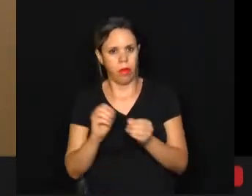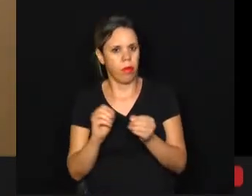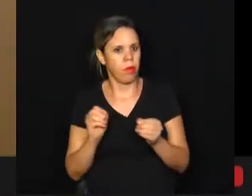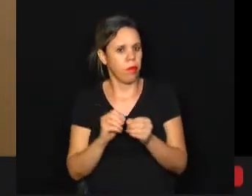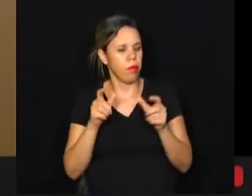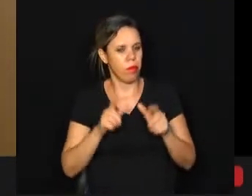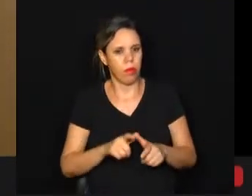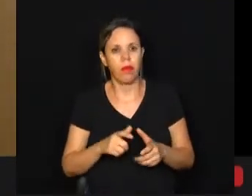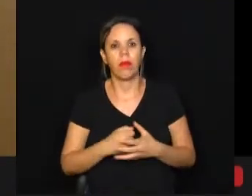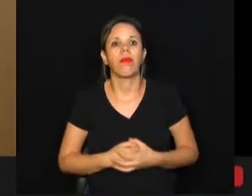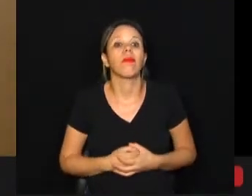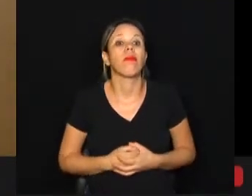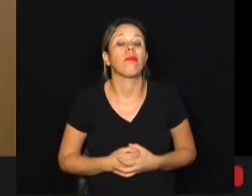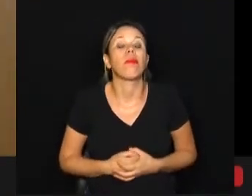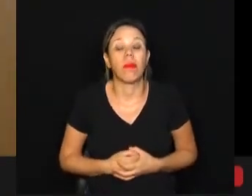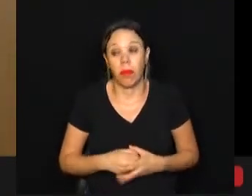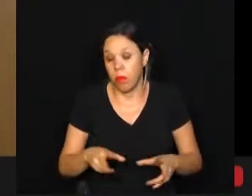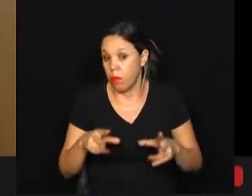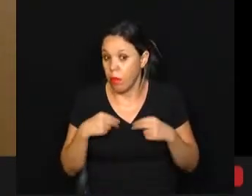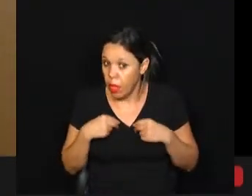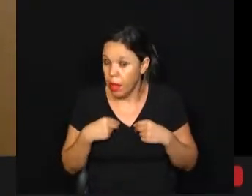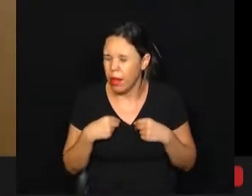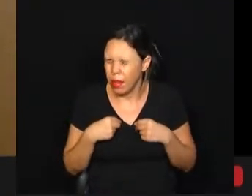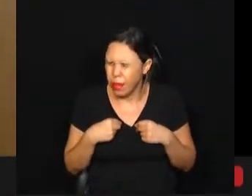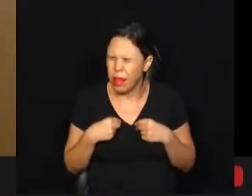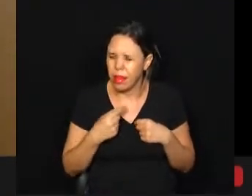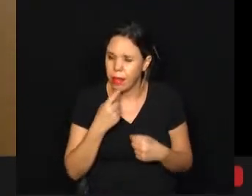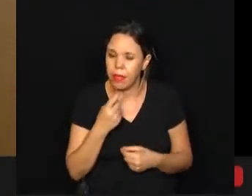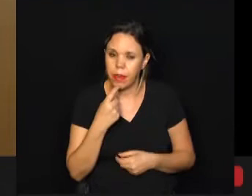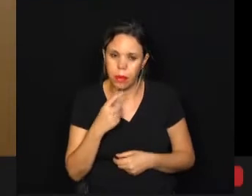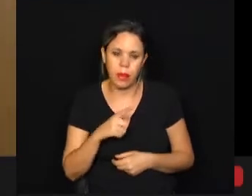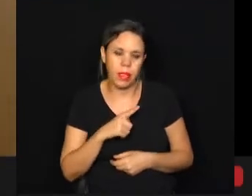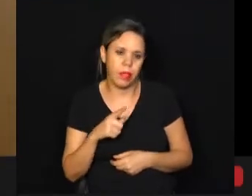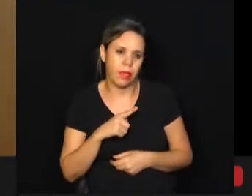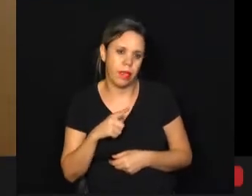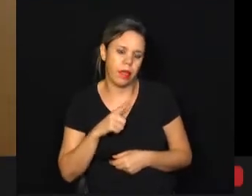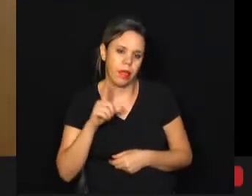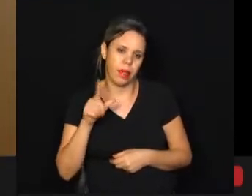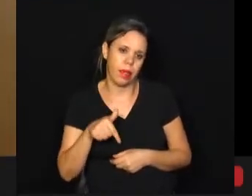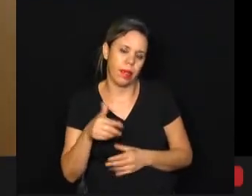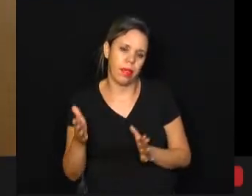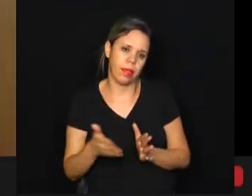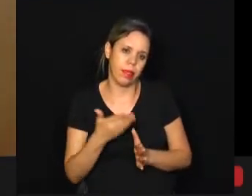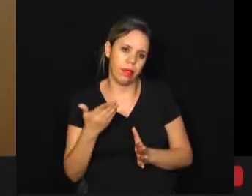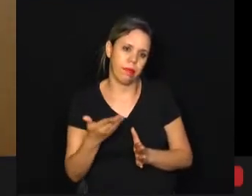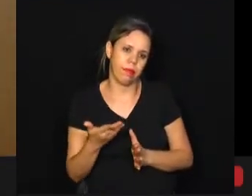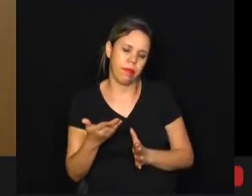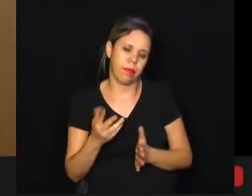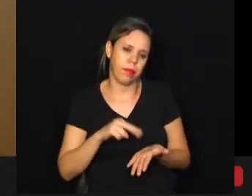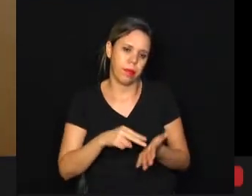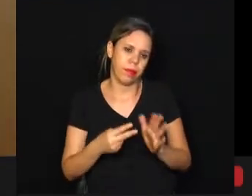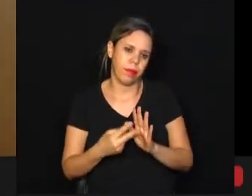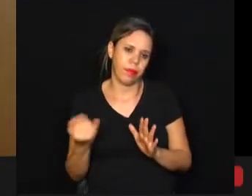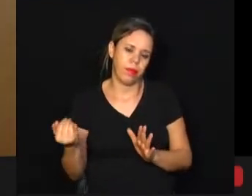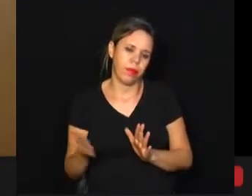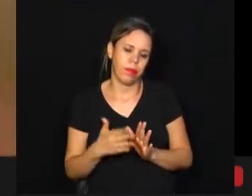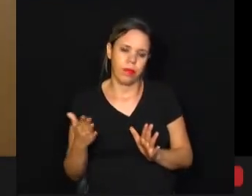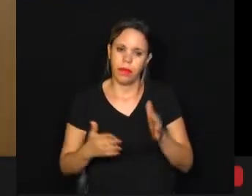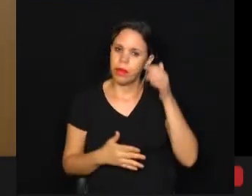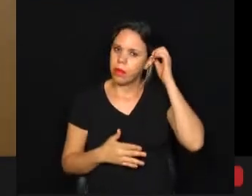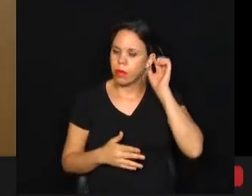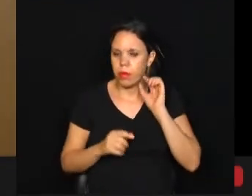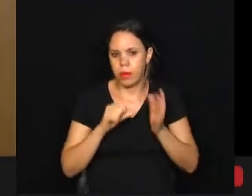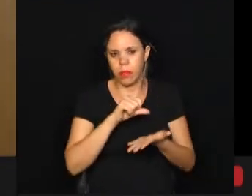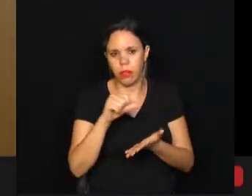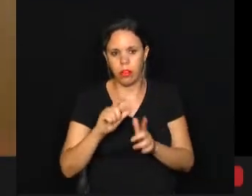um lugar que ela merece, porque Campinas tem esta produção, este significado de produção em todas